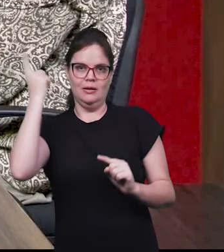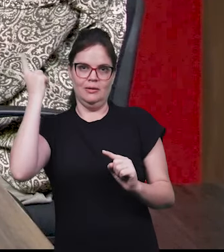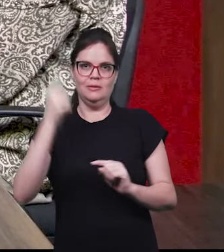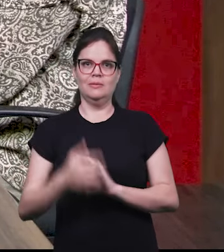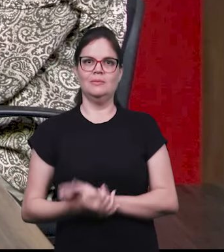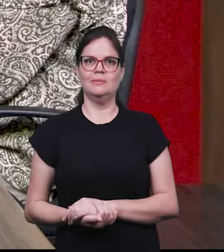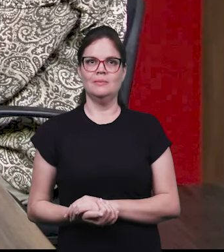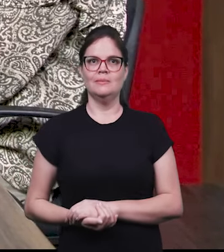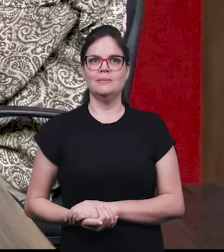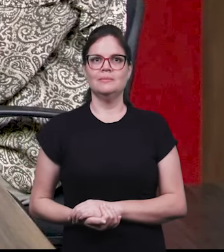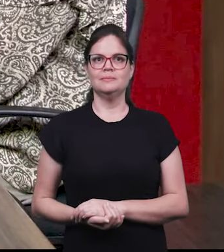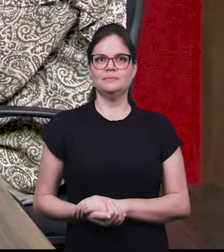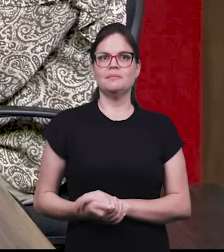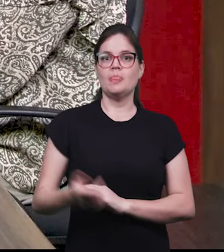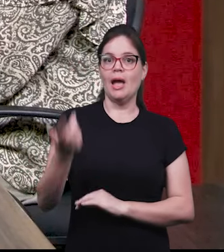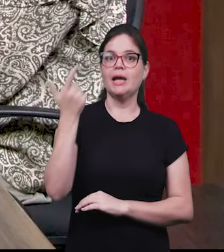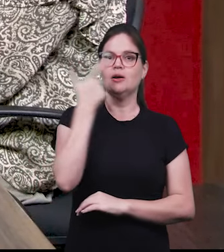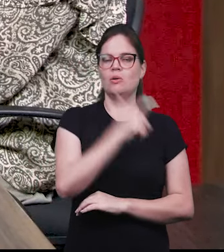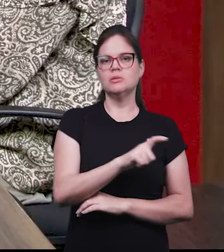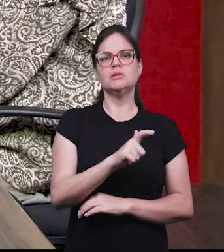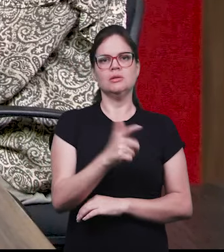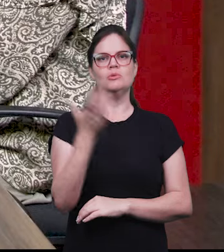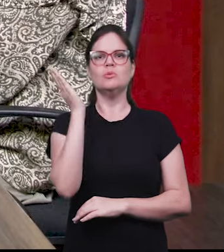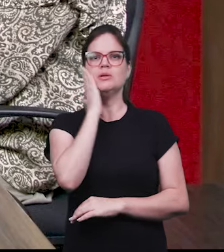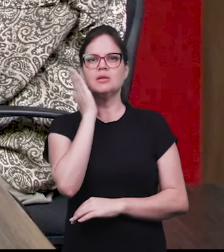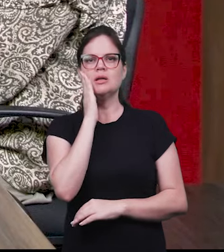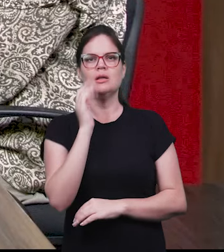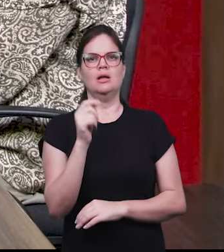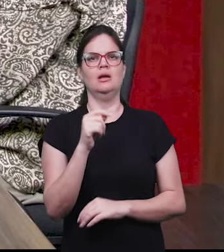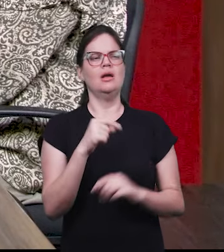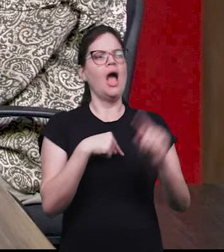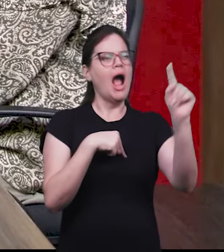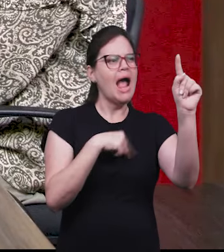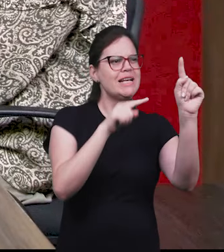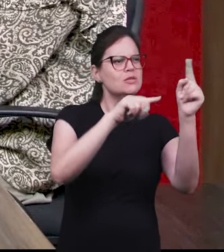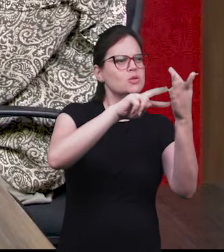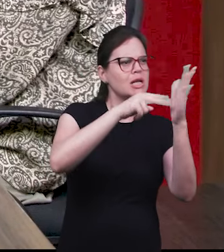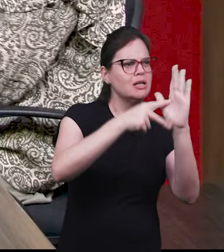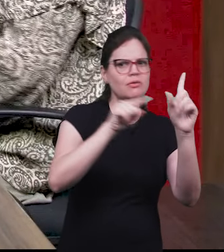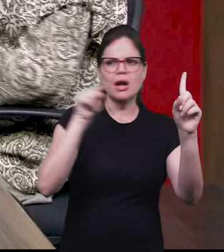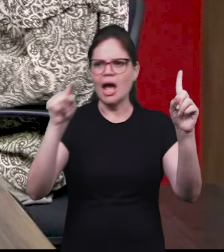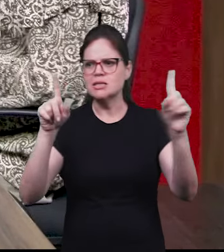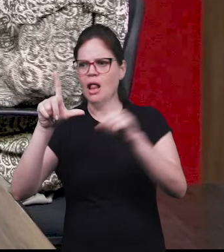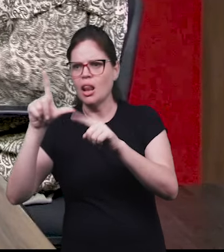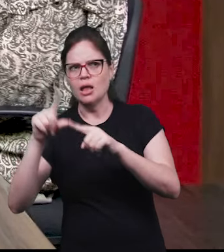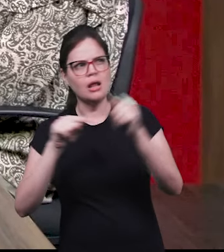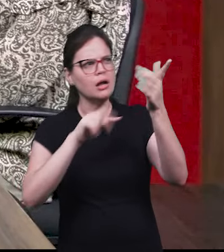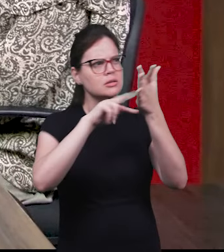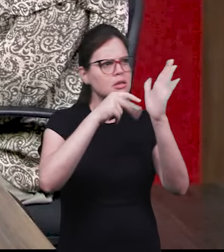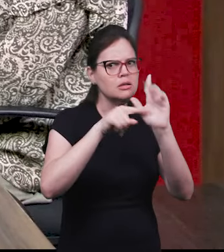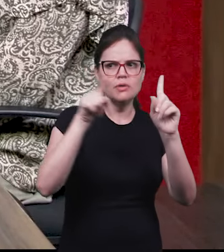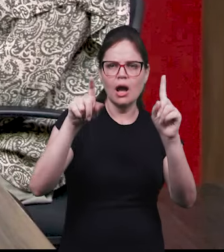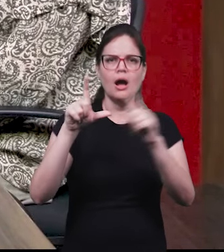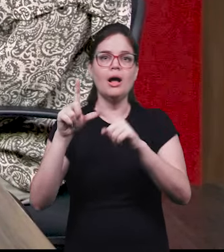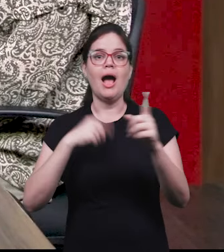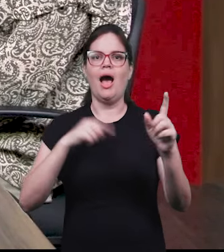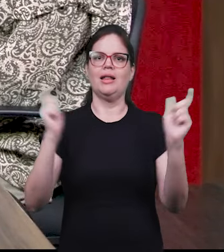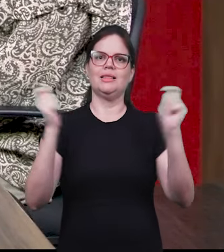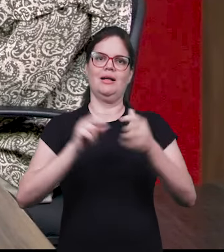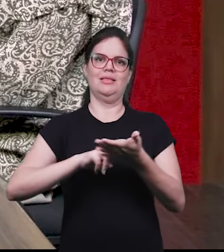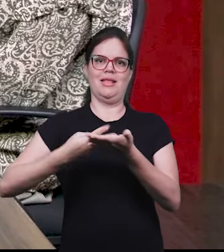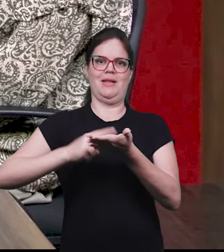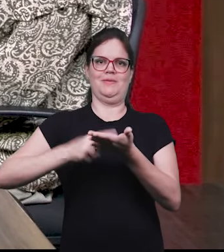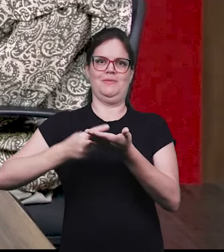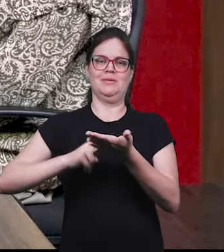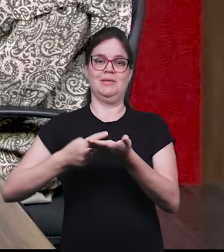Exatamente. Aí conseguiram decifrar aquele monte de hieroglifo por causa dessa pedra. É muito importante.